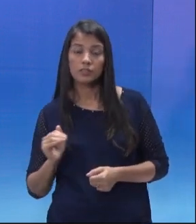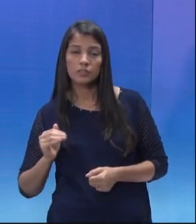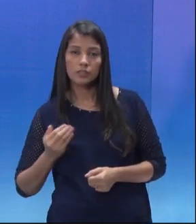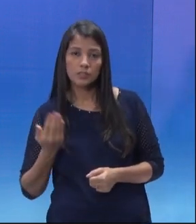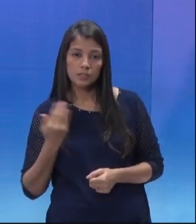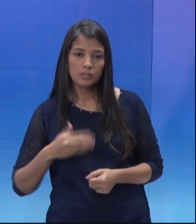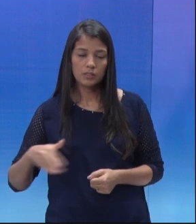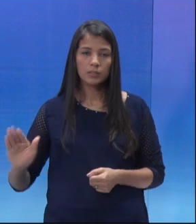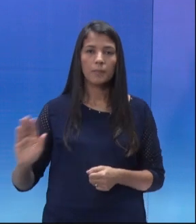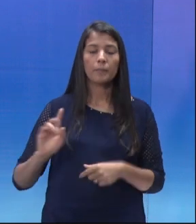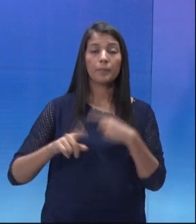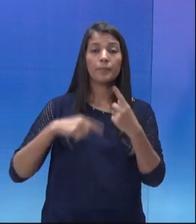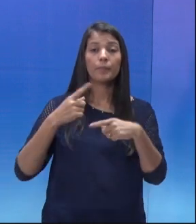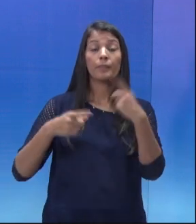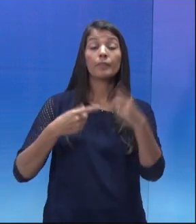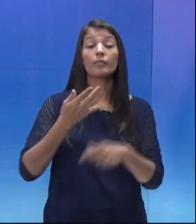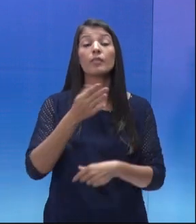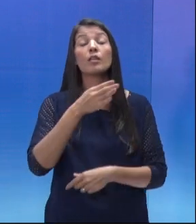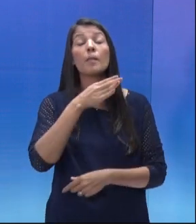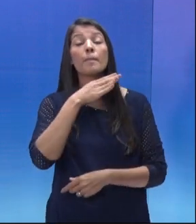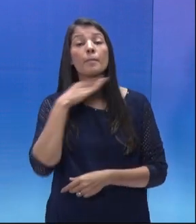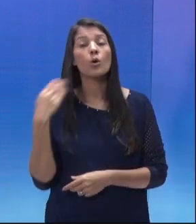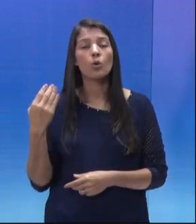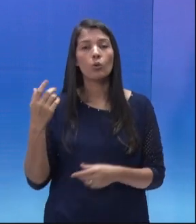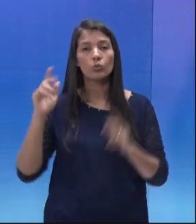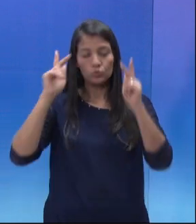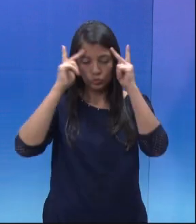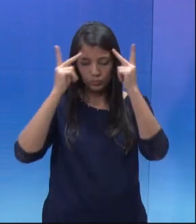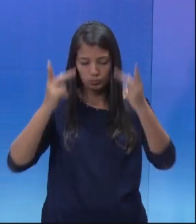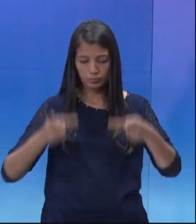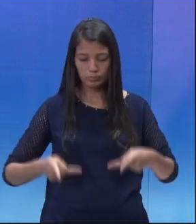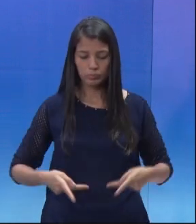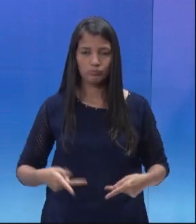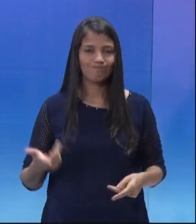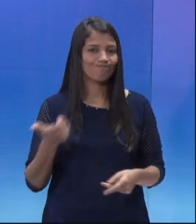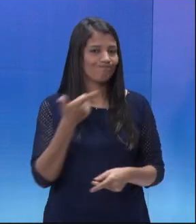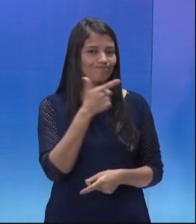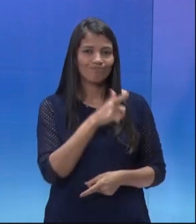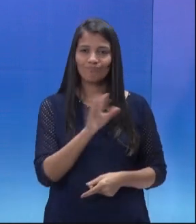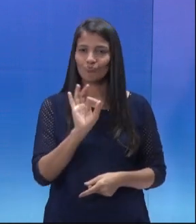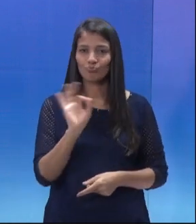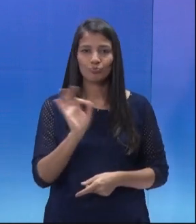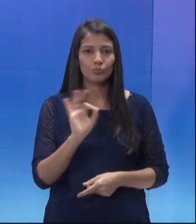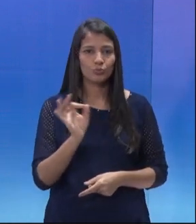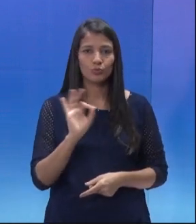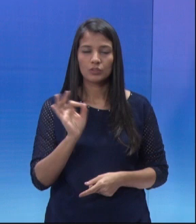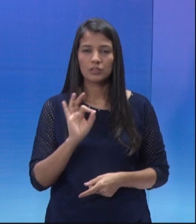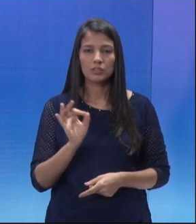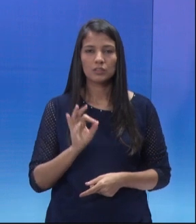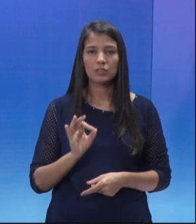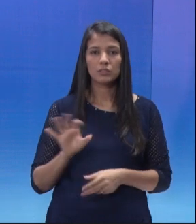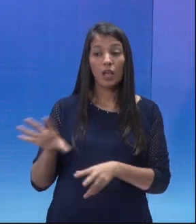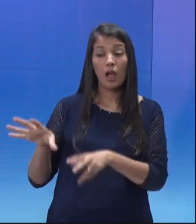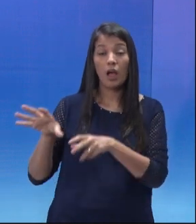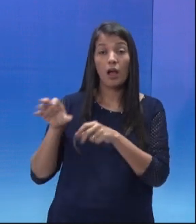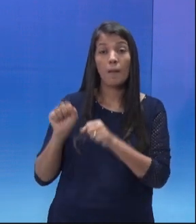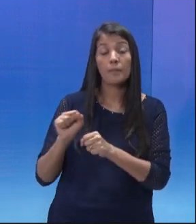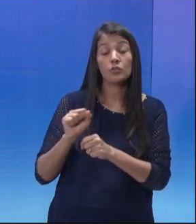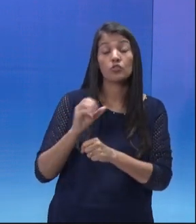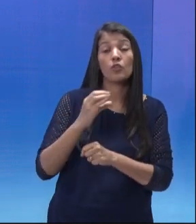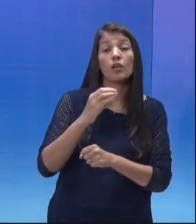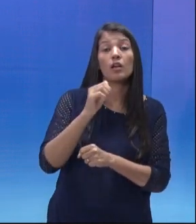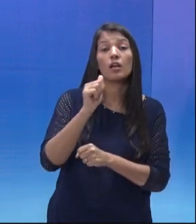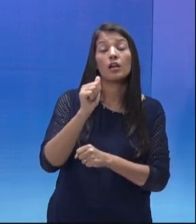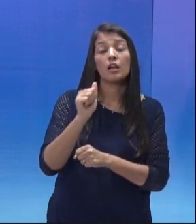Isso acontece que logo após a morte, o corpo não consegue mais absorver carbono 14. Então, suas emissões vão reduzindo. Então,